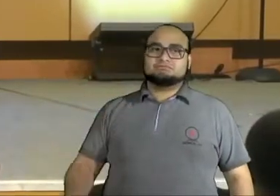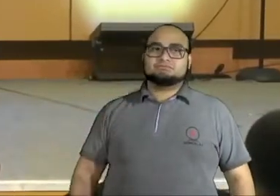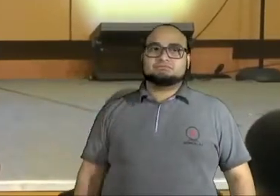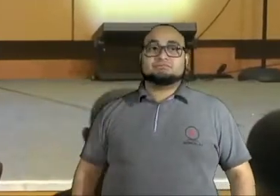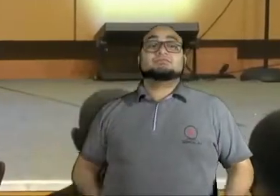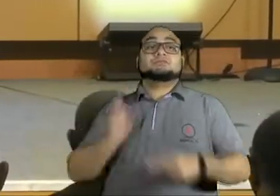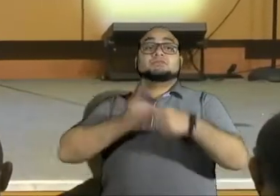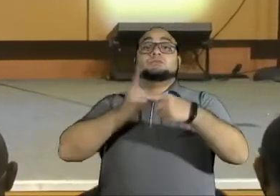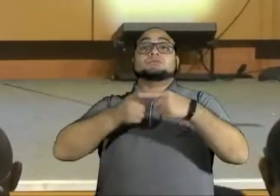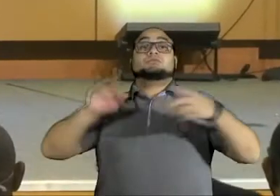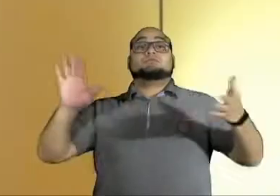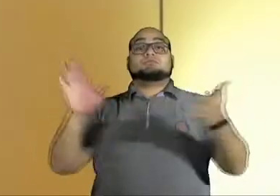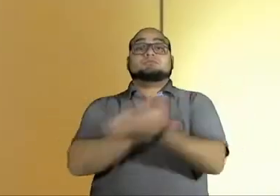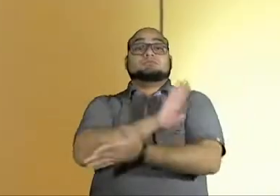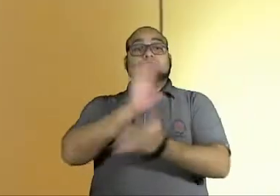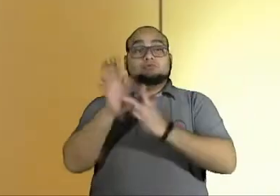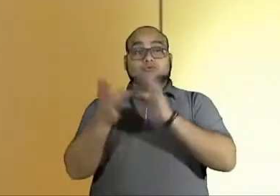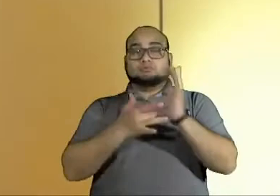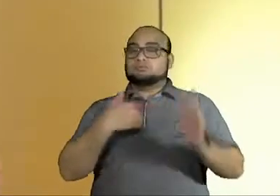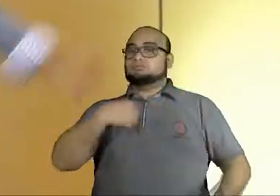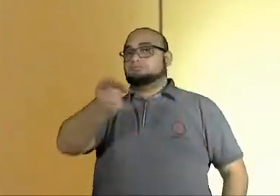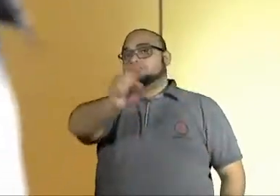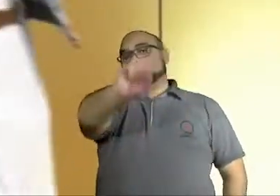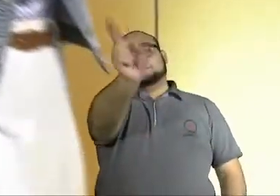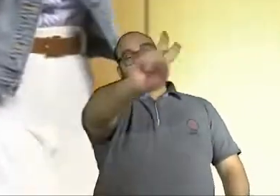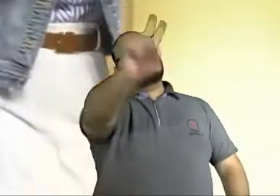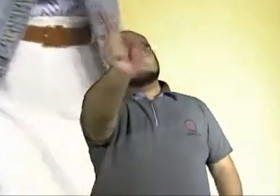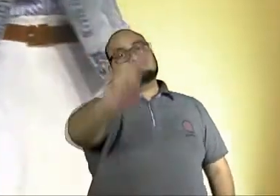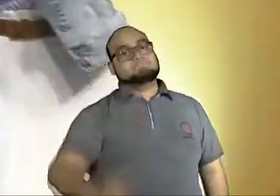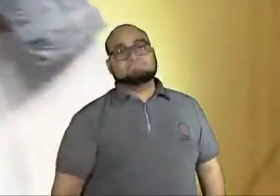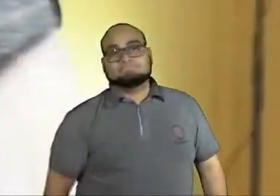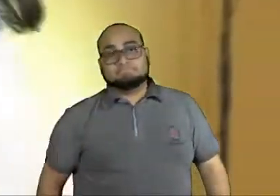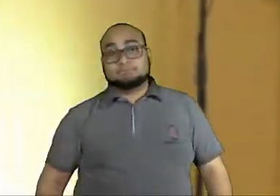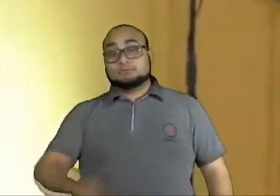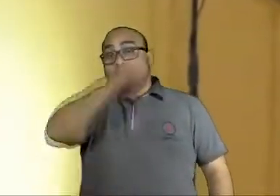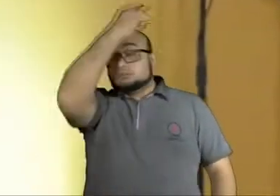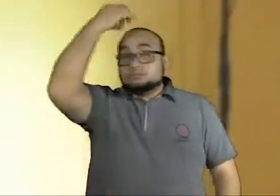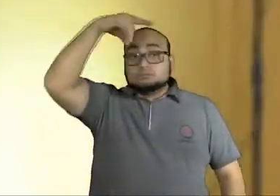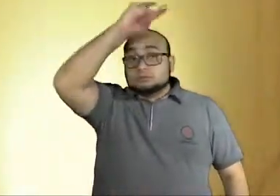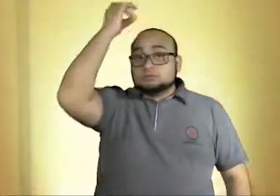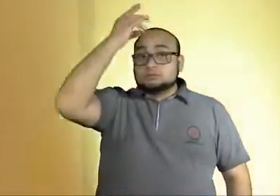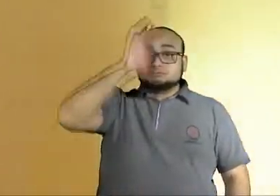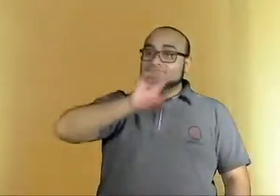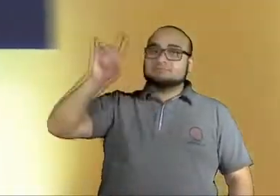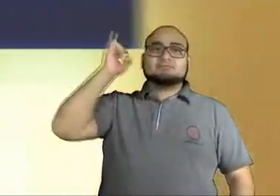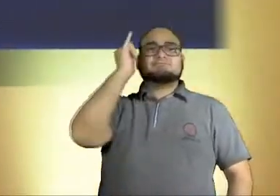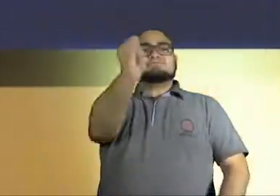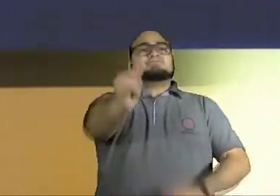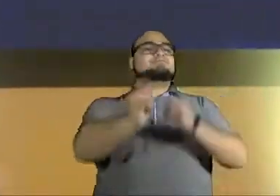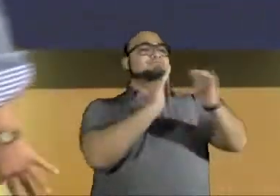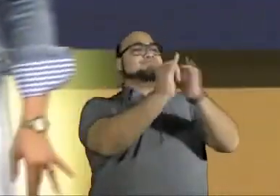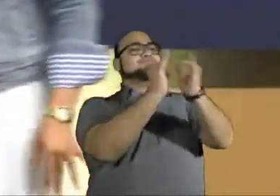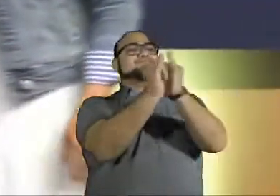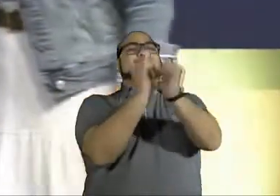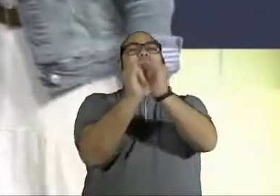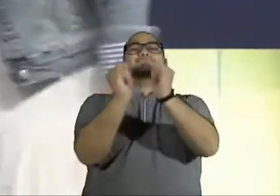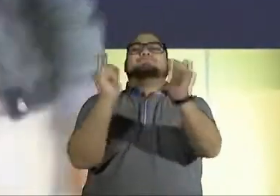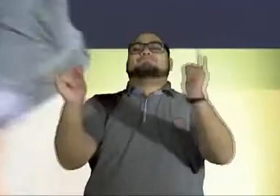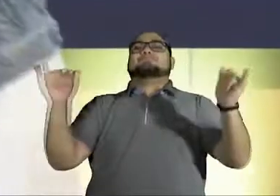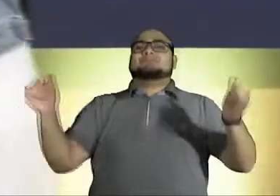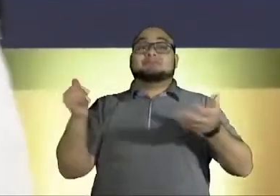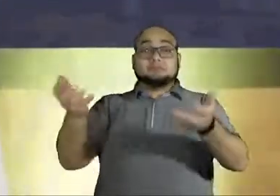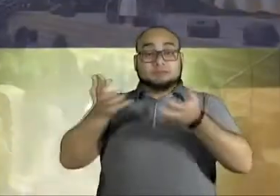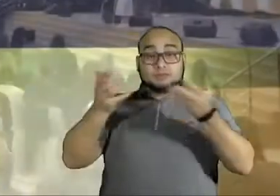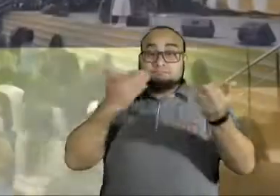arrebentar? Eu não quero comparações. O Espírito de Deus está dizendo aqui para alguém: eu não quero você comparando sua vida.